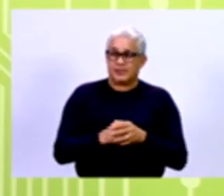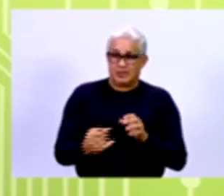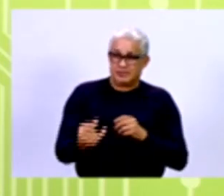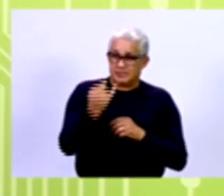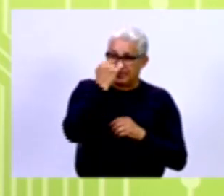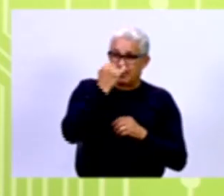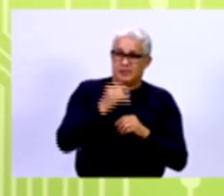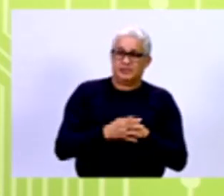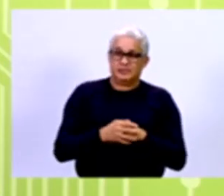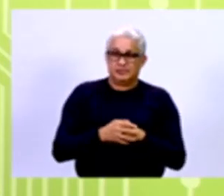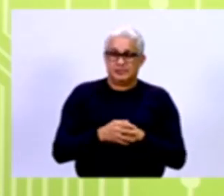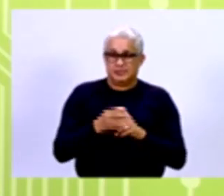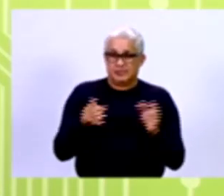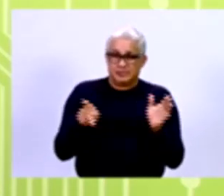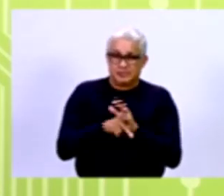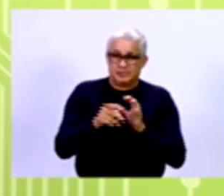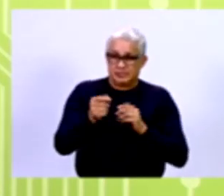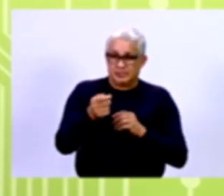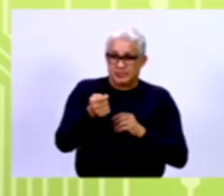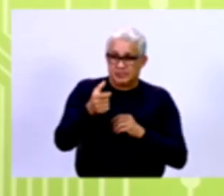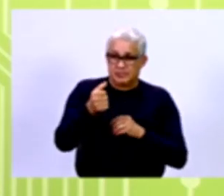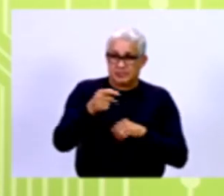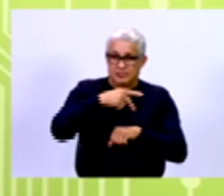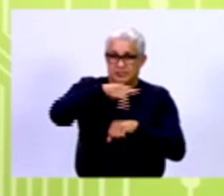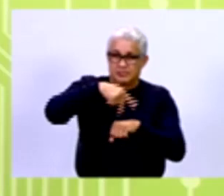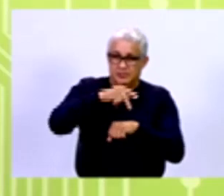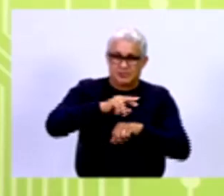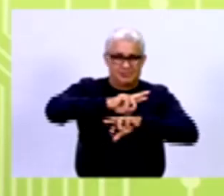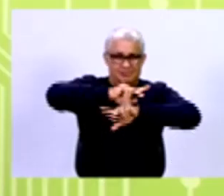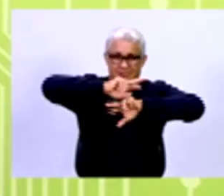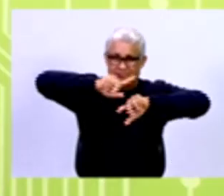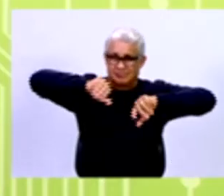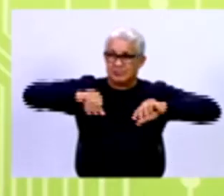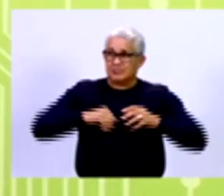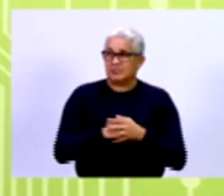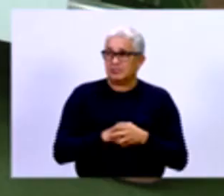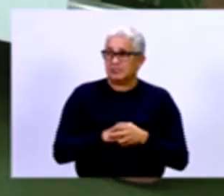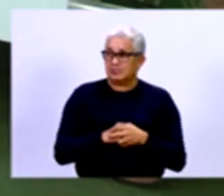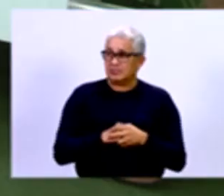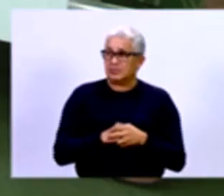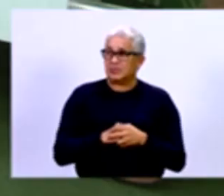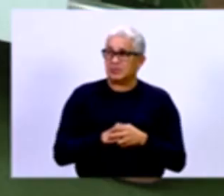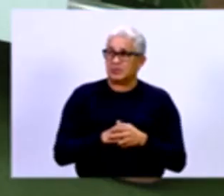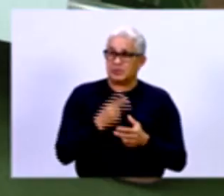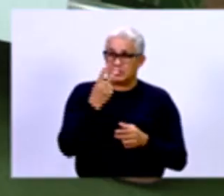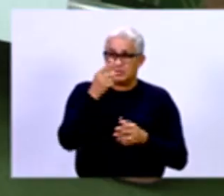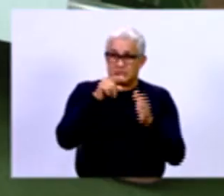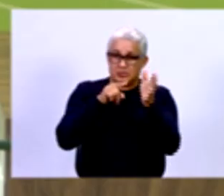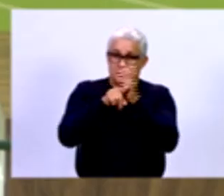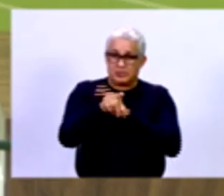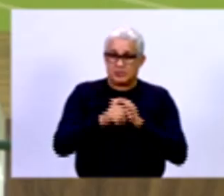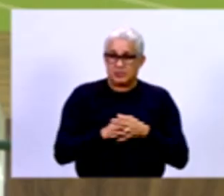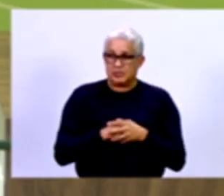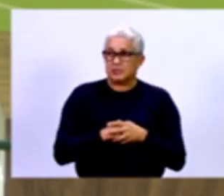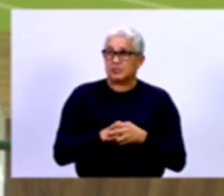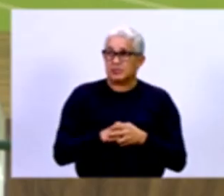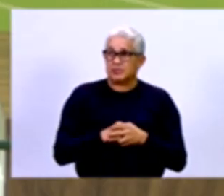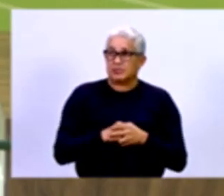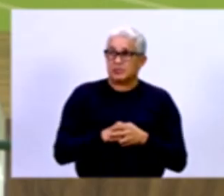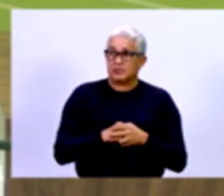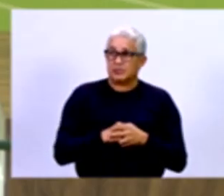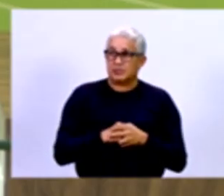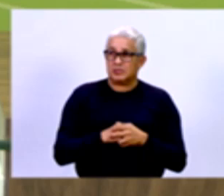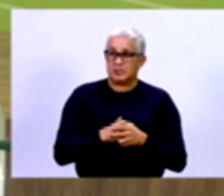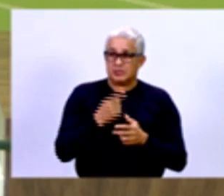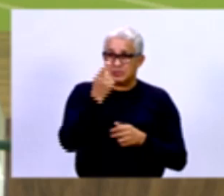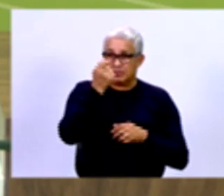né, para a moeda externa, de todos os tipos. Uhum. Okay? Nós temos outras duas perguntas, professor, que tratam daquela questão do grau de